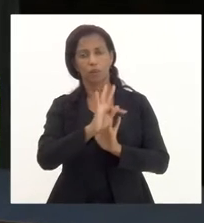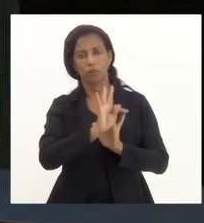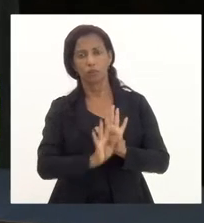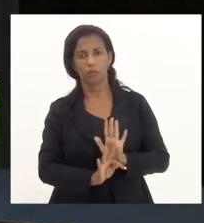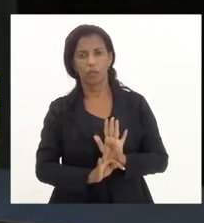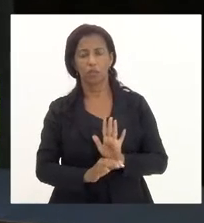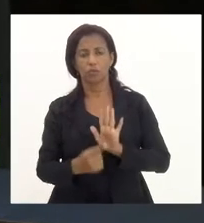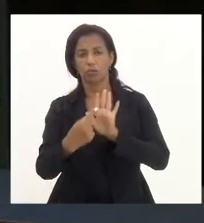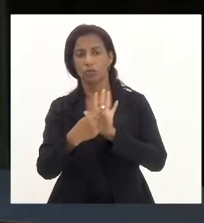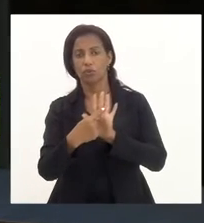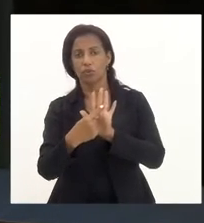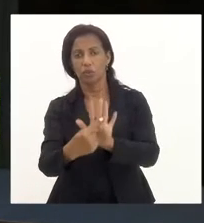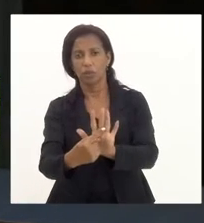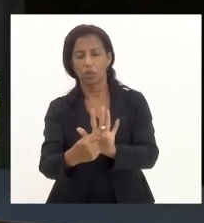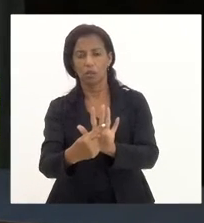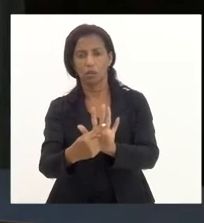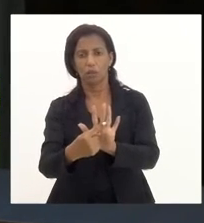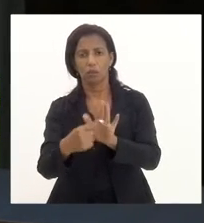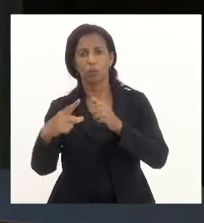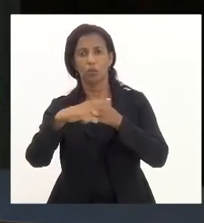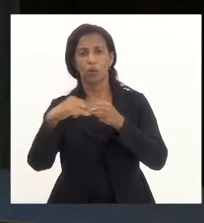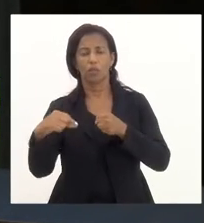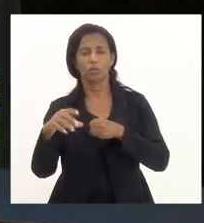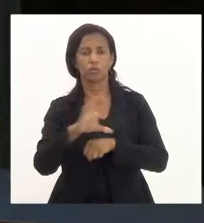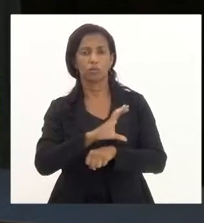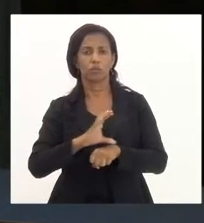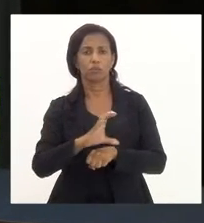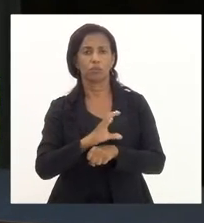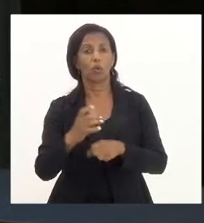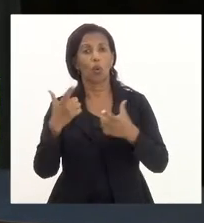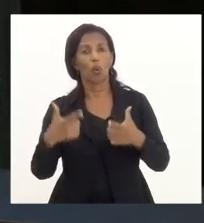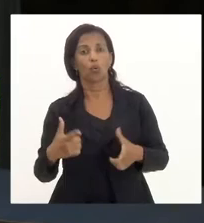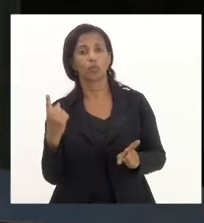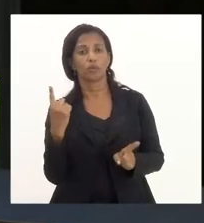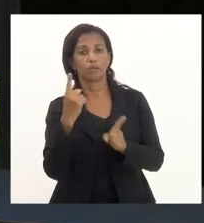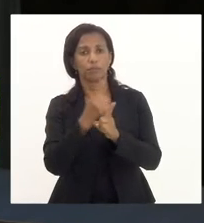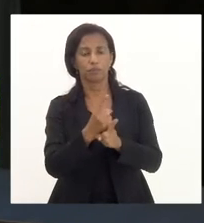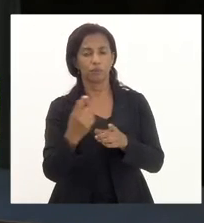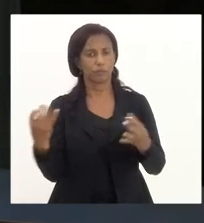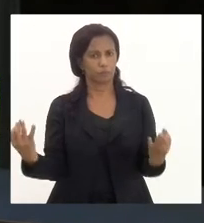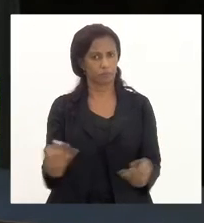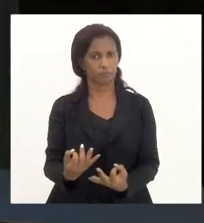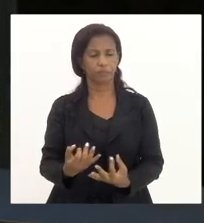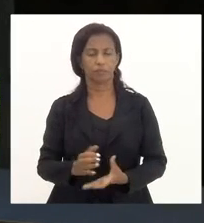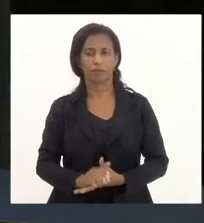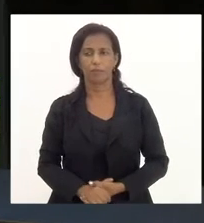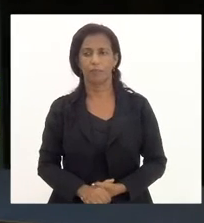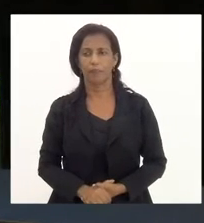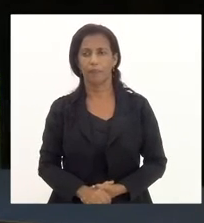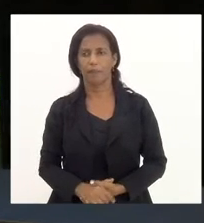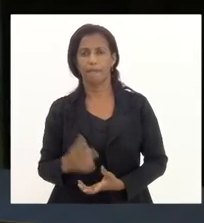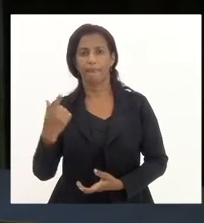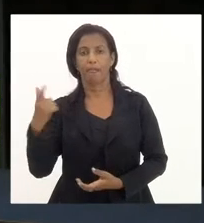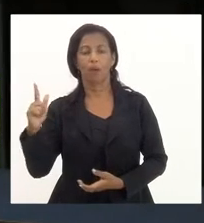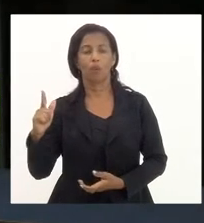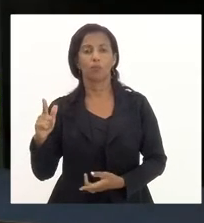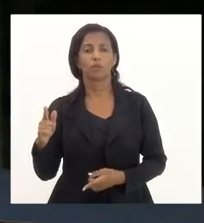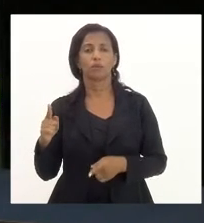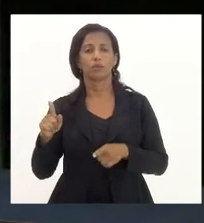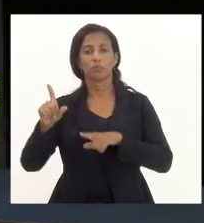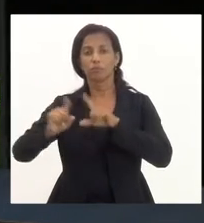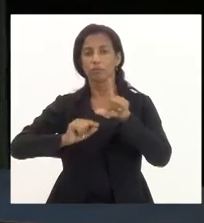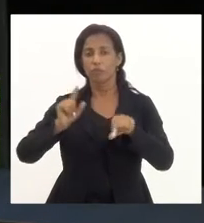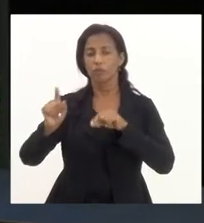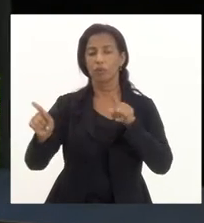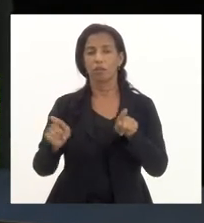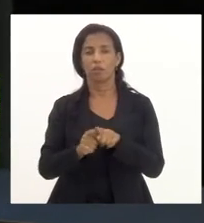redação indicando exatamente o artigo da constituição onde eles estão perfeito outras exceções